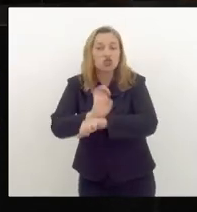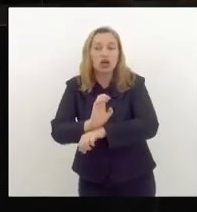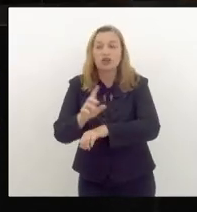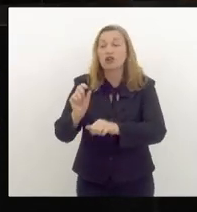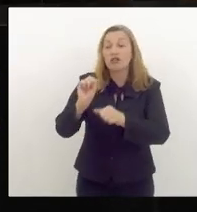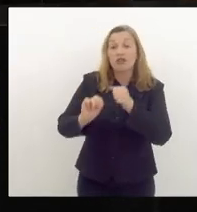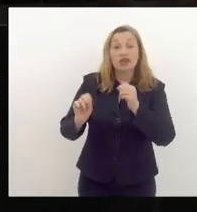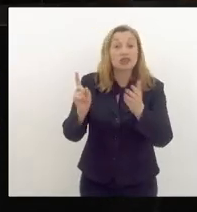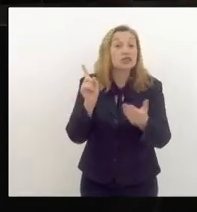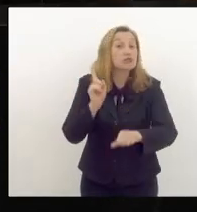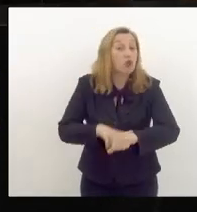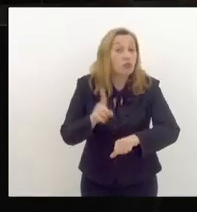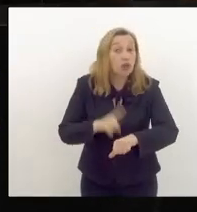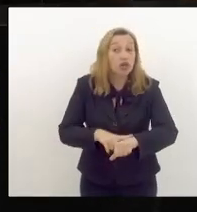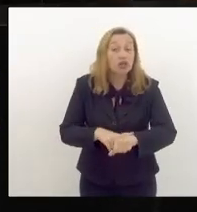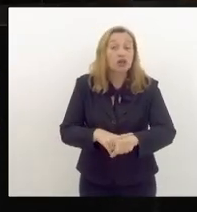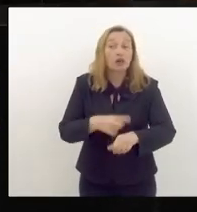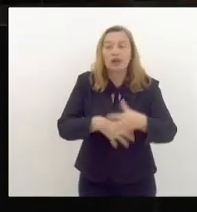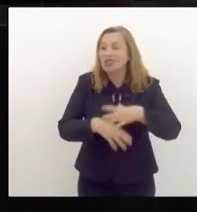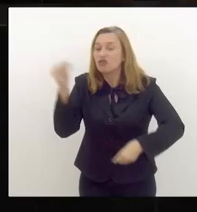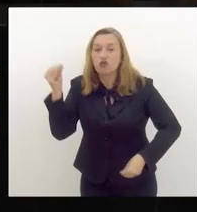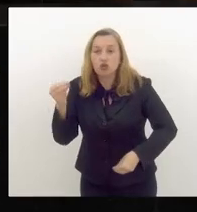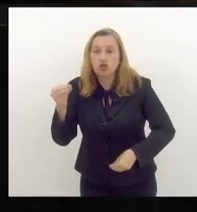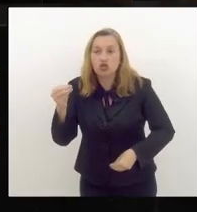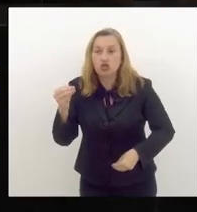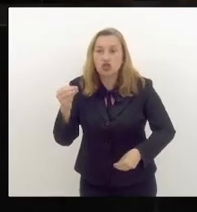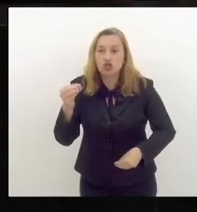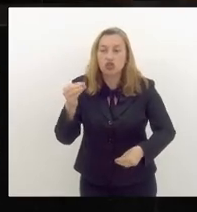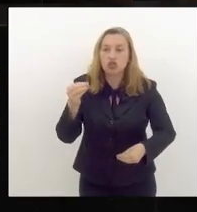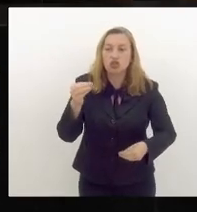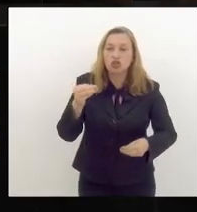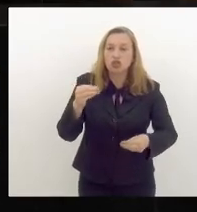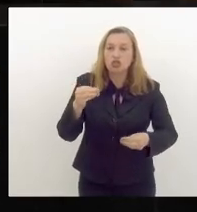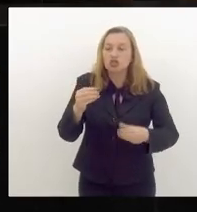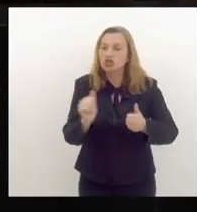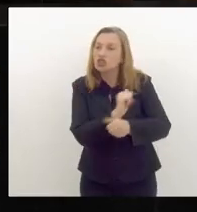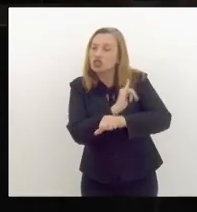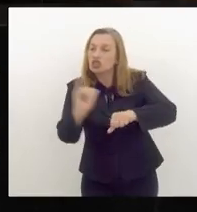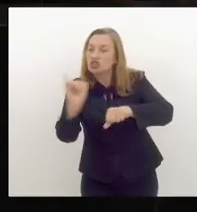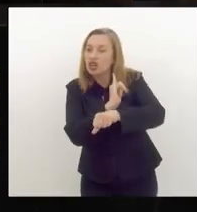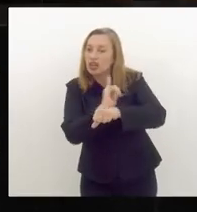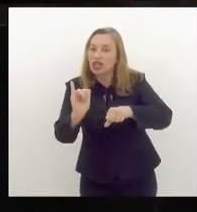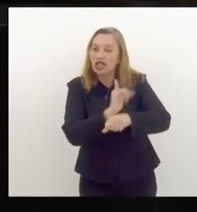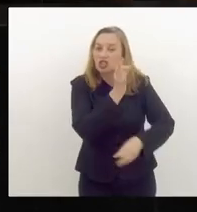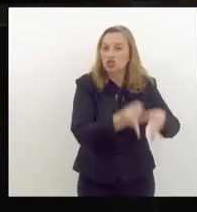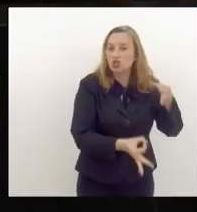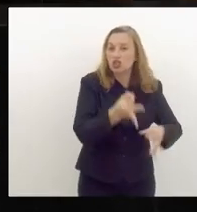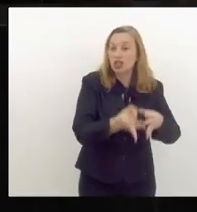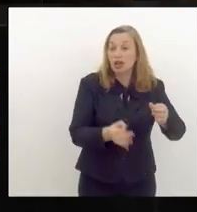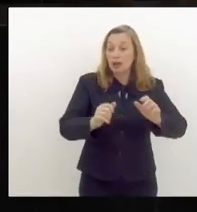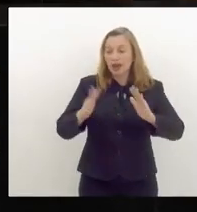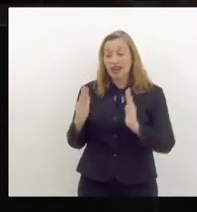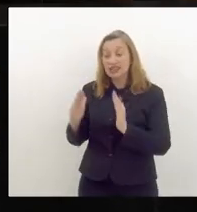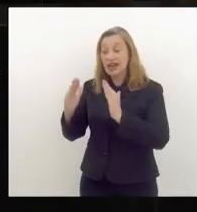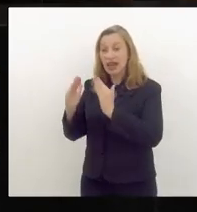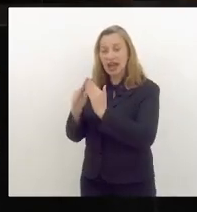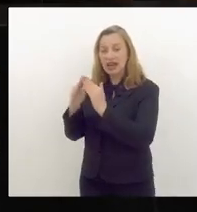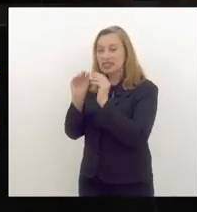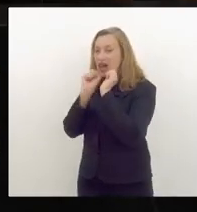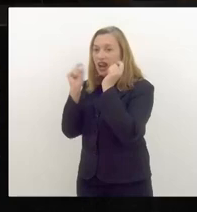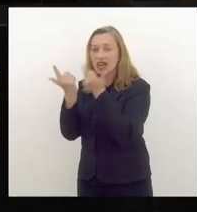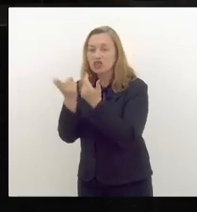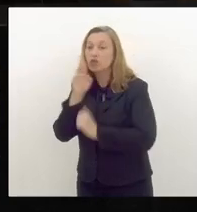nesse momento para gente fugir de manobras jurídicas e para que essa alerj a nossa casa deu uma resposta